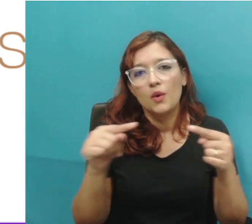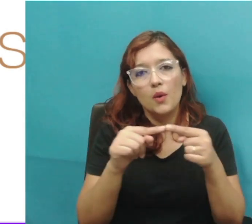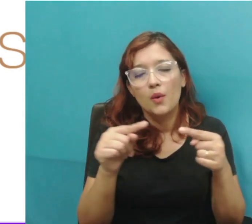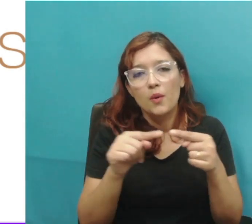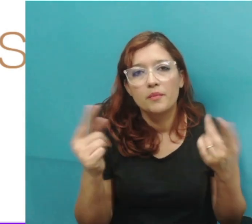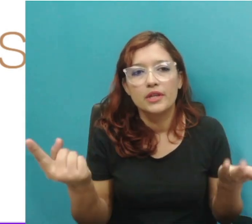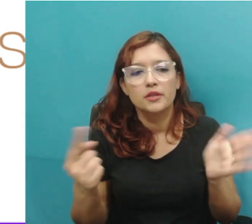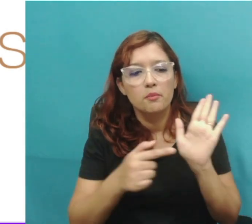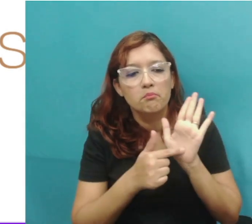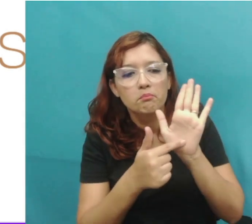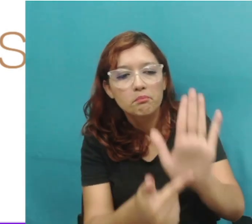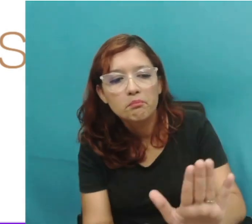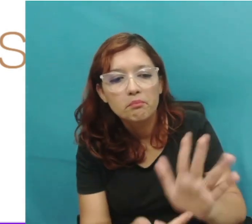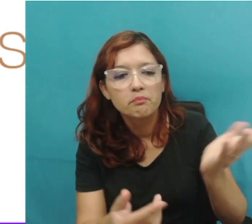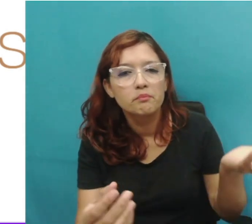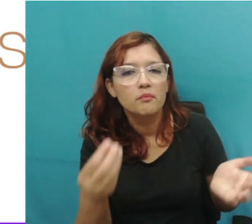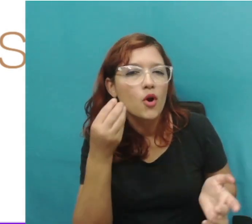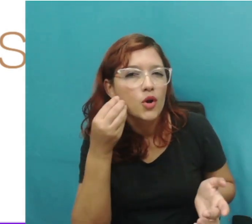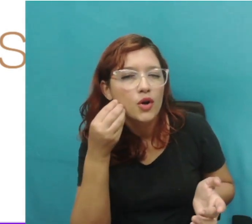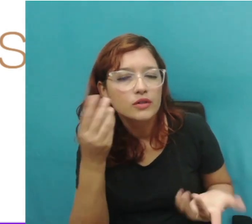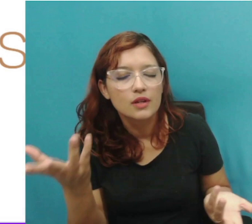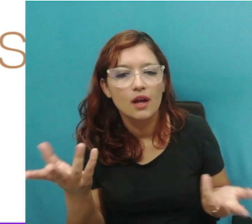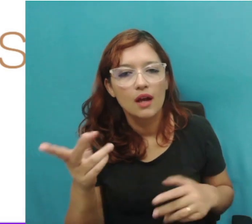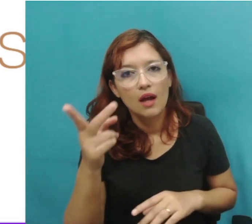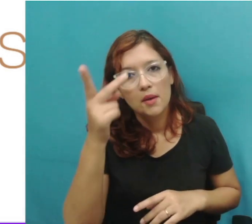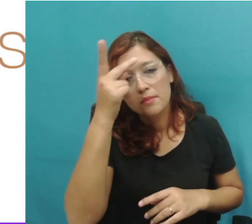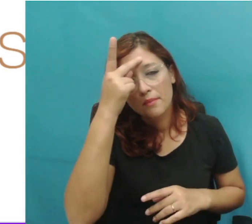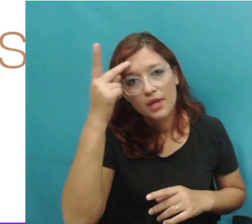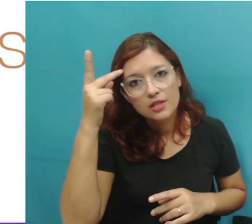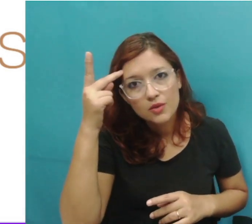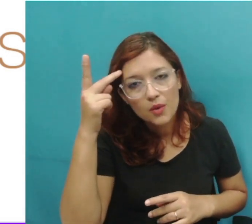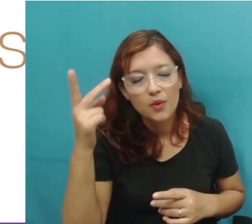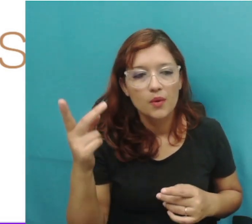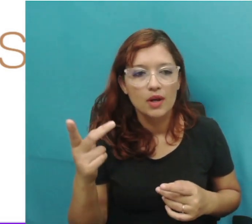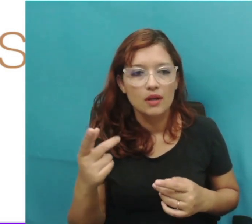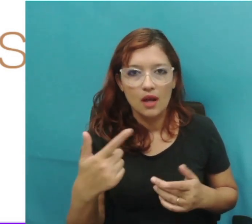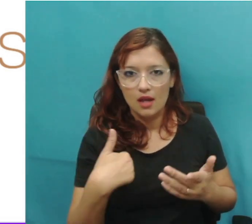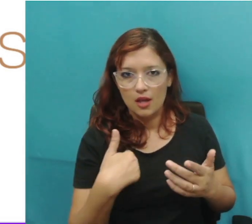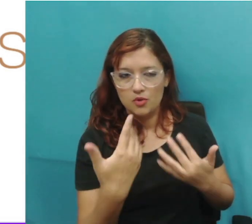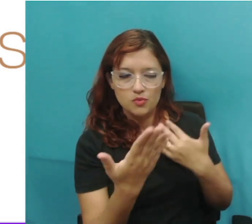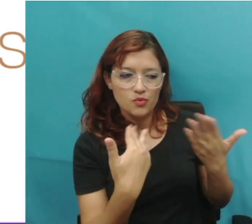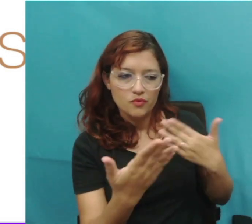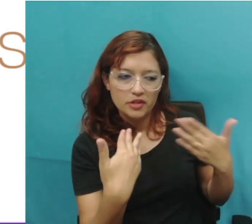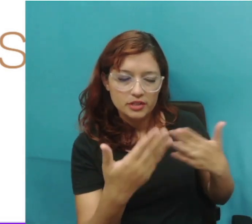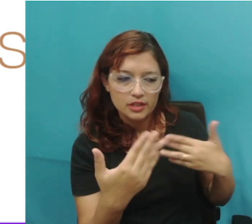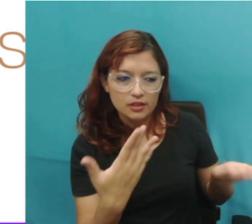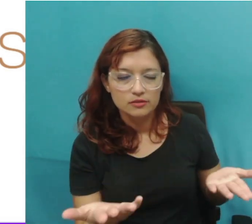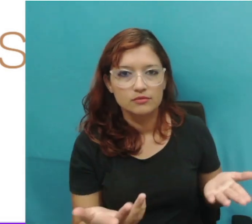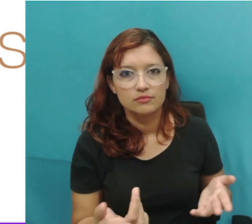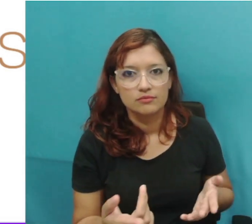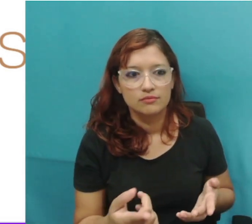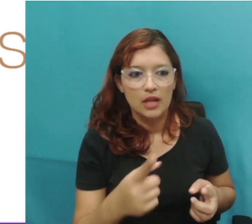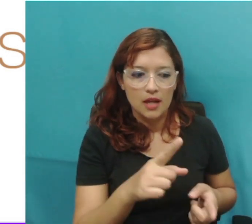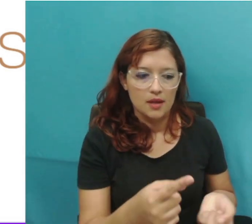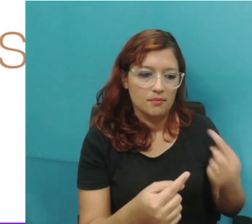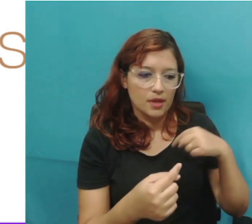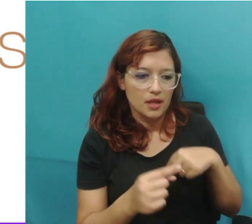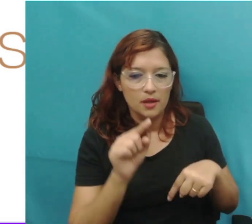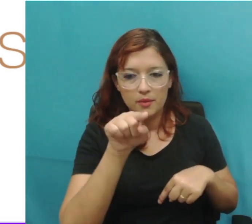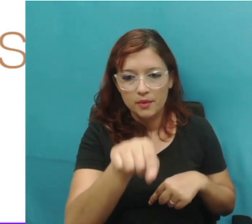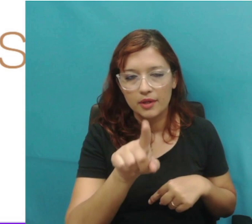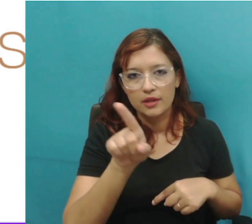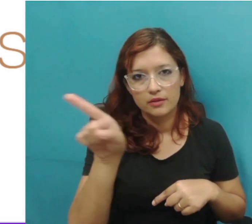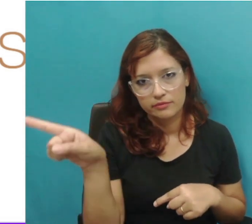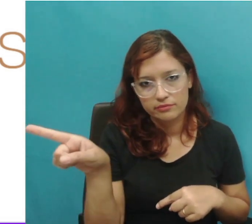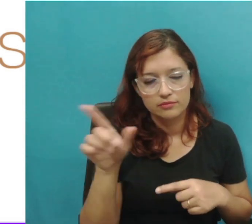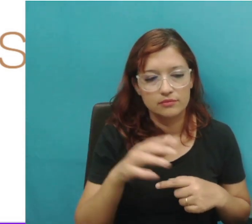Então, os pronomes demonstrativos são aqueles que situam um objeto e se relaciona